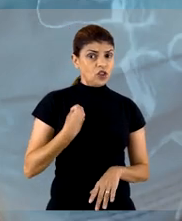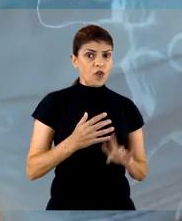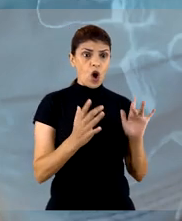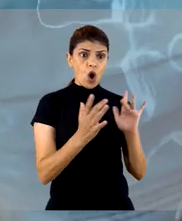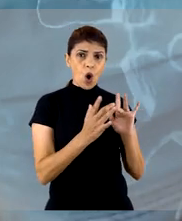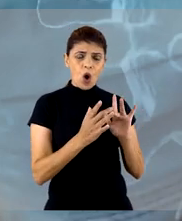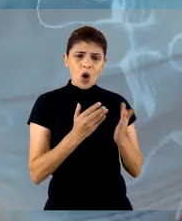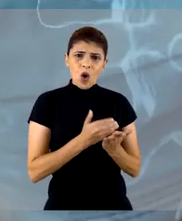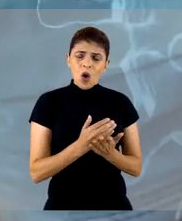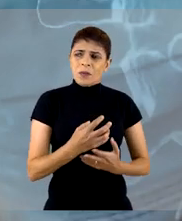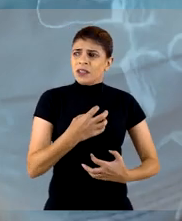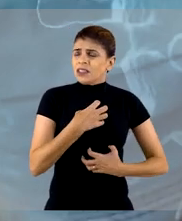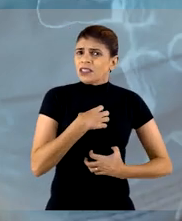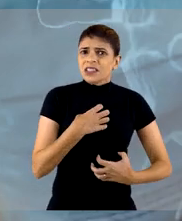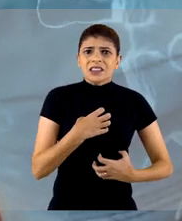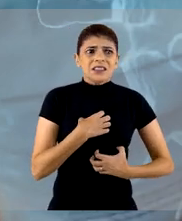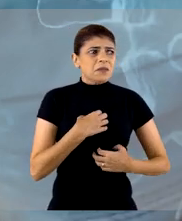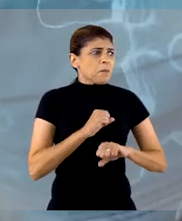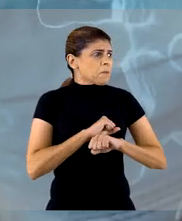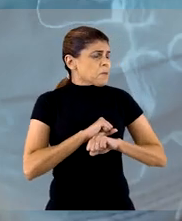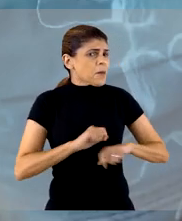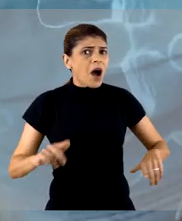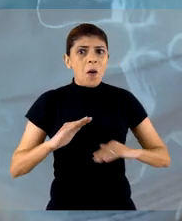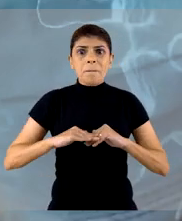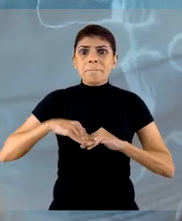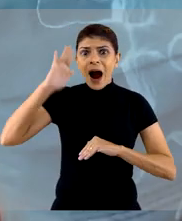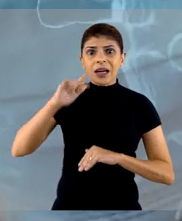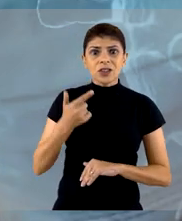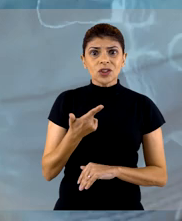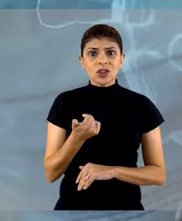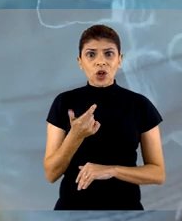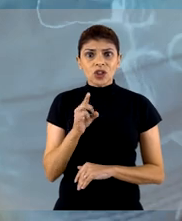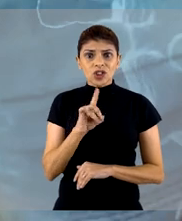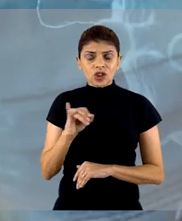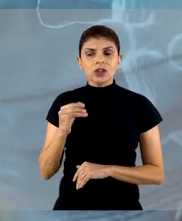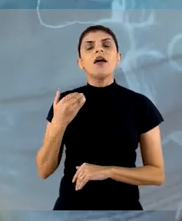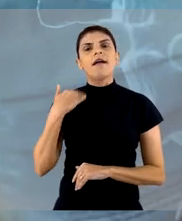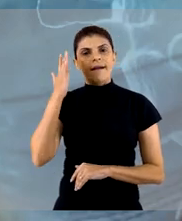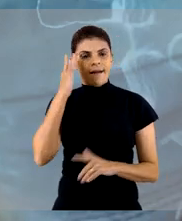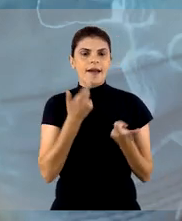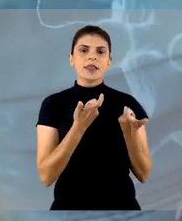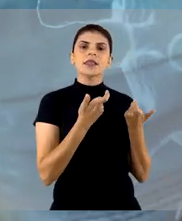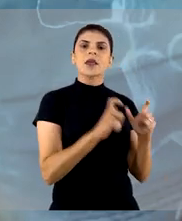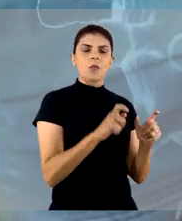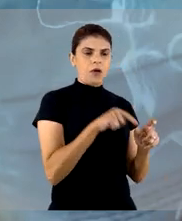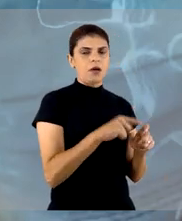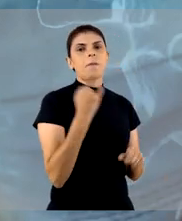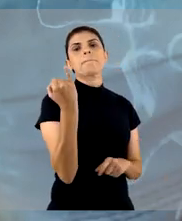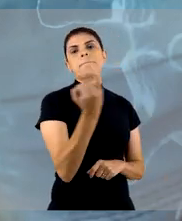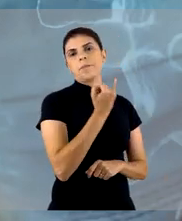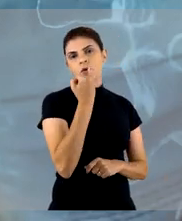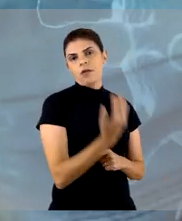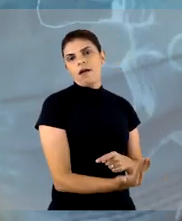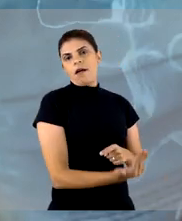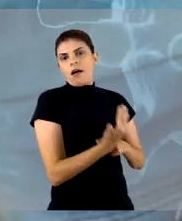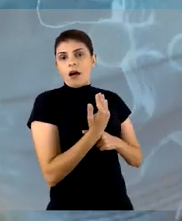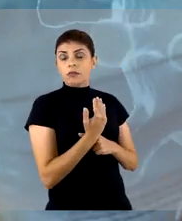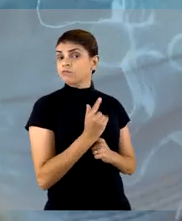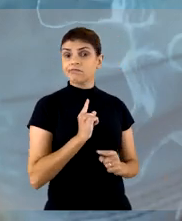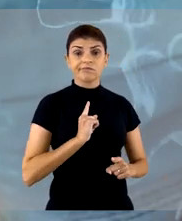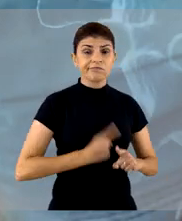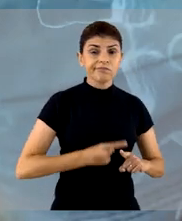e comecei a apresentar sintomas e já tem mais de 12 dias, os testes imunológicos são ferramentas bastante importantes. Por